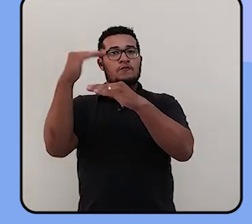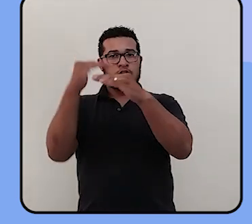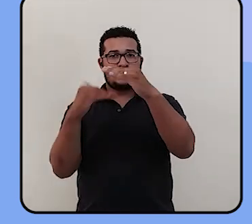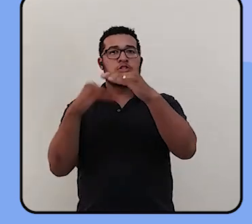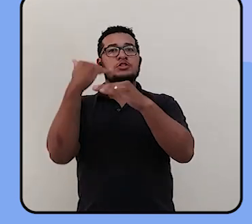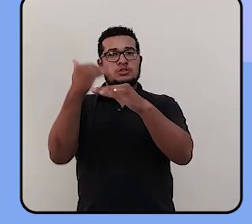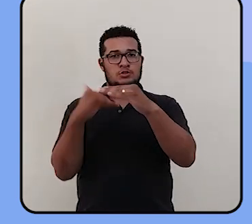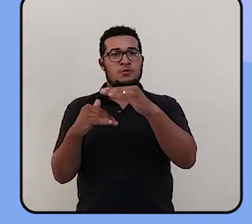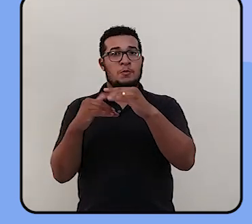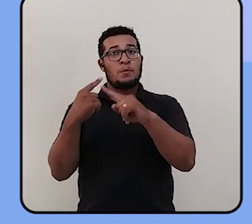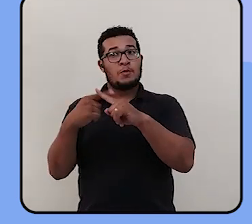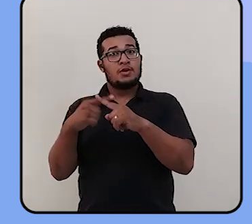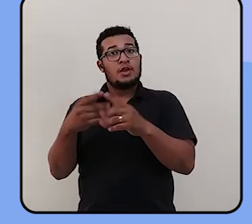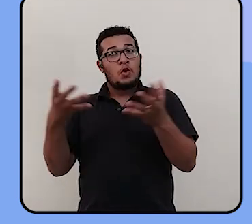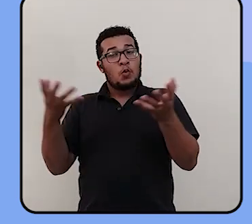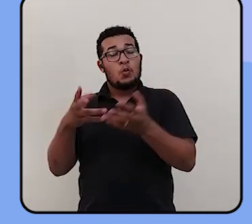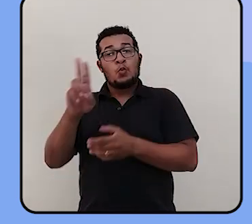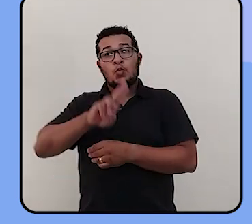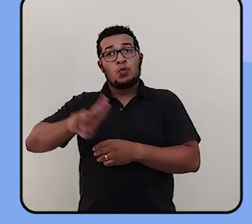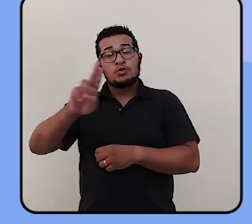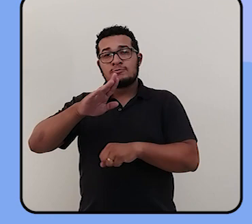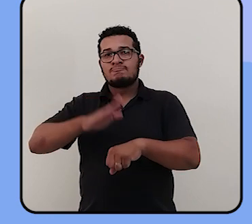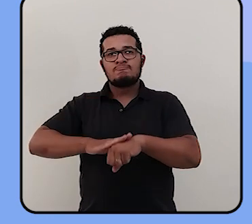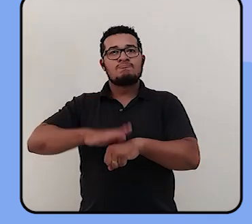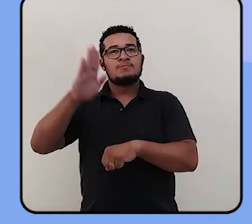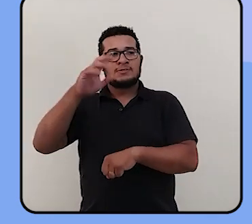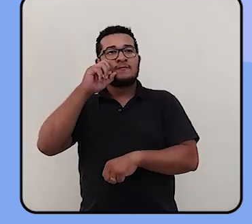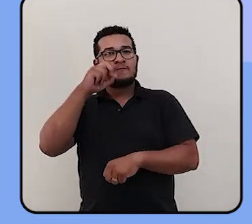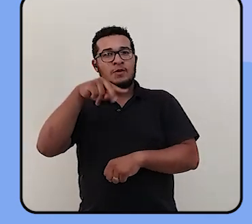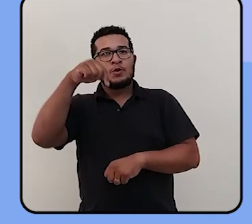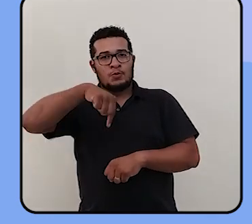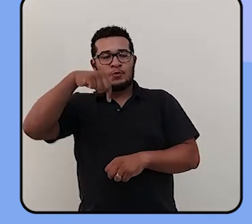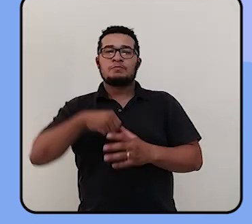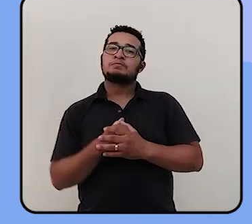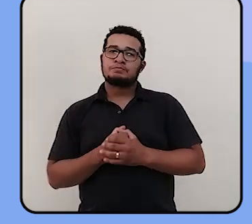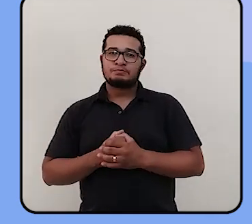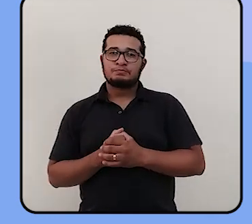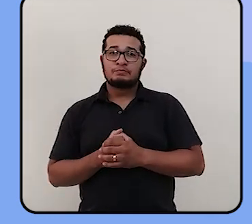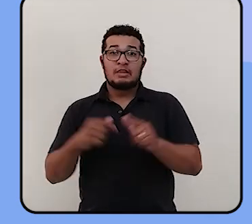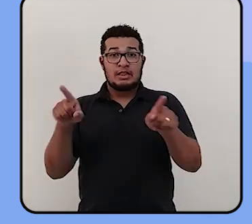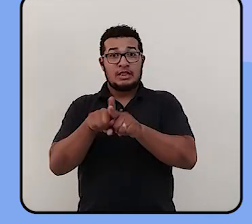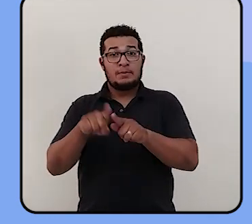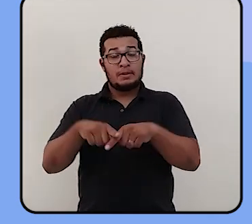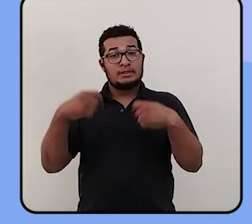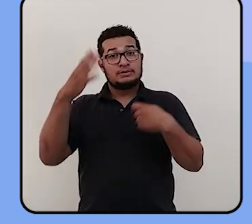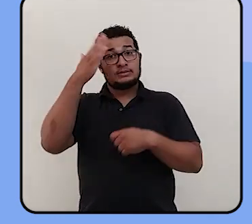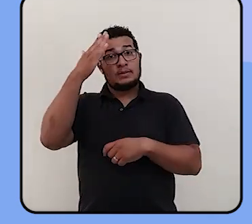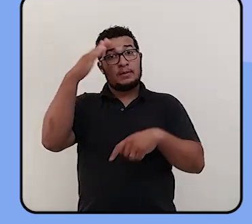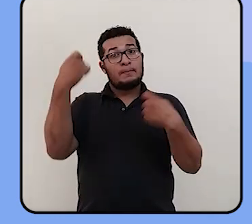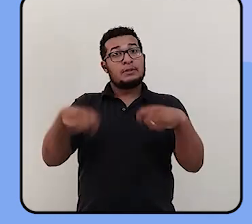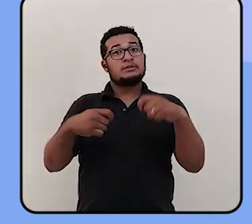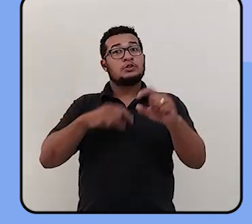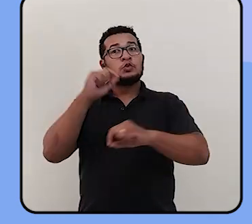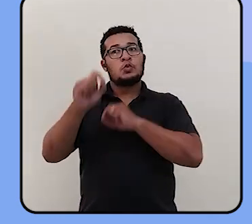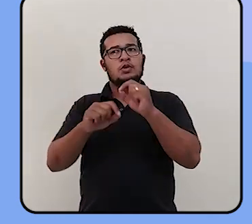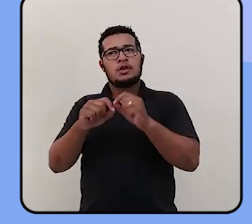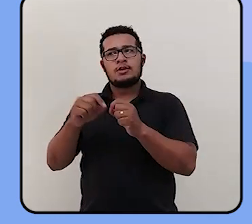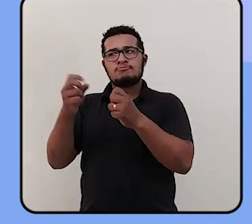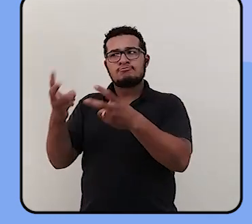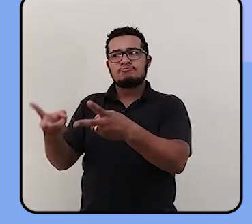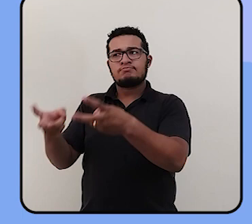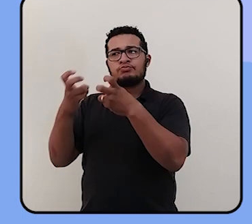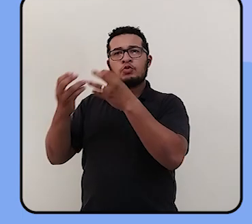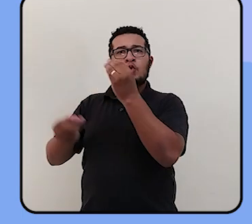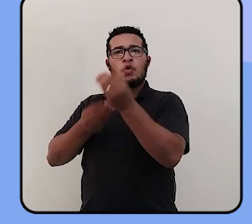forma fracionária, porque essa é a forma que nós mais vamos ver aqui na aula. Outra coisa que você precisa saber é ler